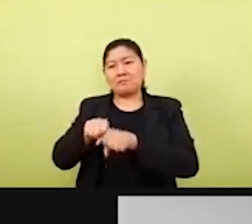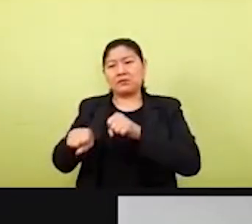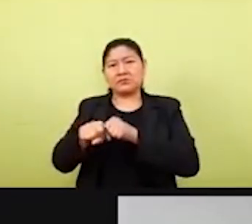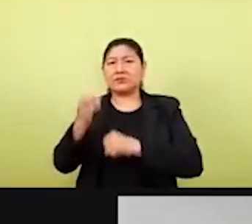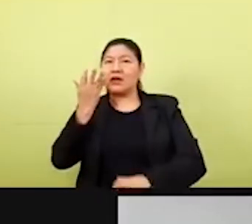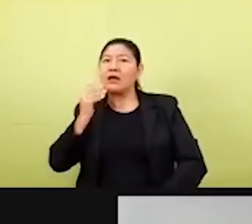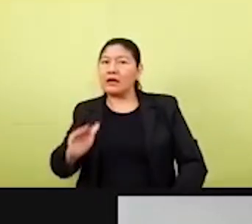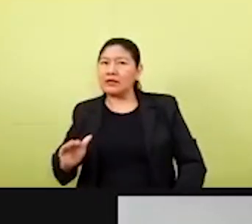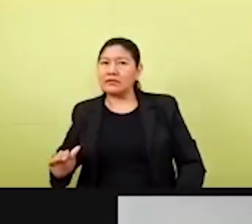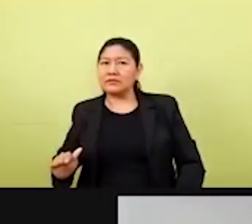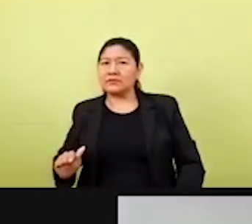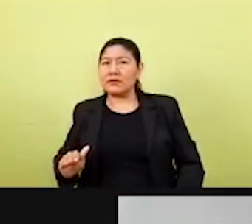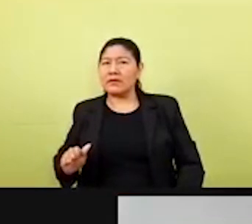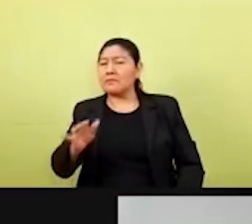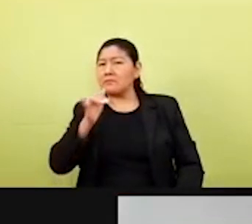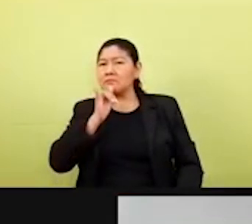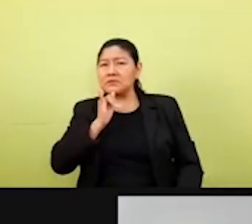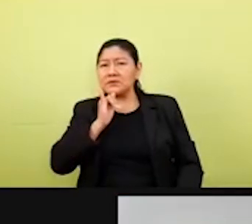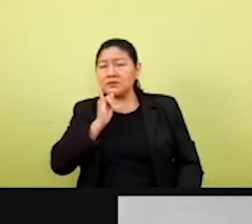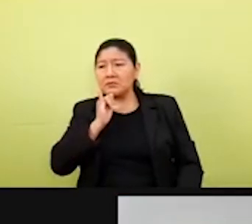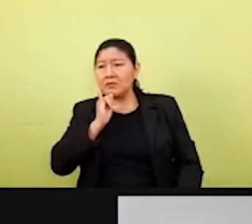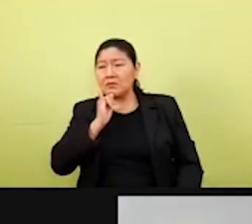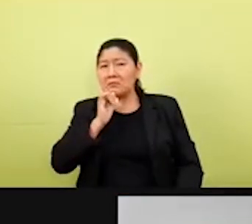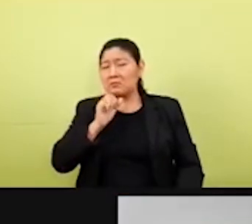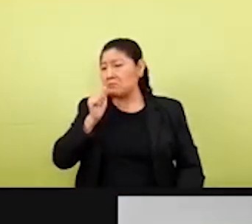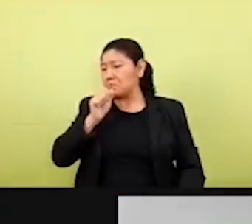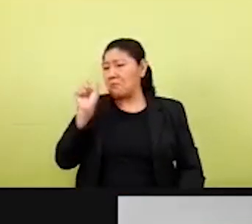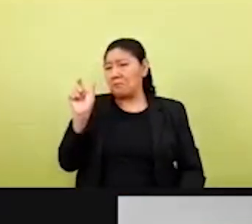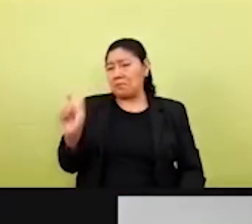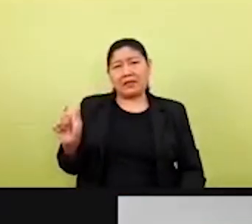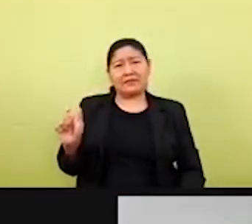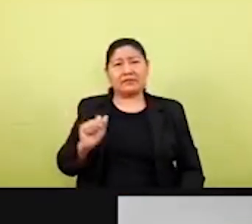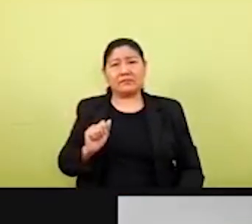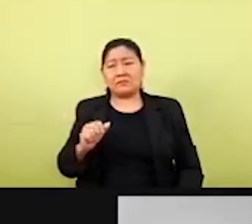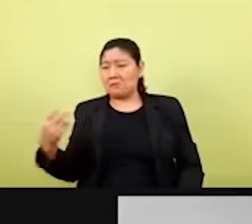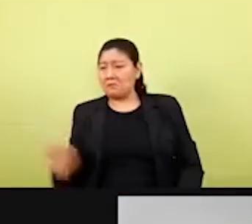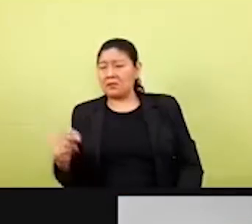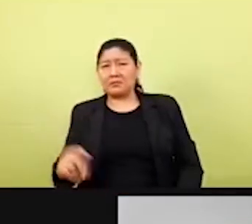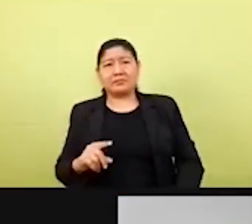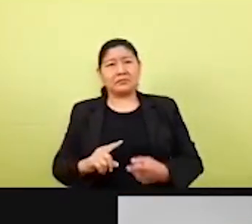comportamentos, retração, tristeza, dormir de manhã, né, na carteira,